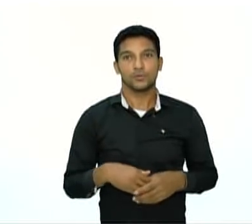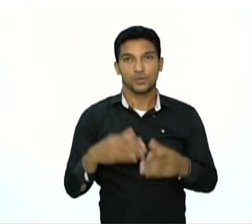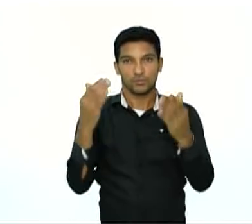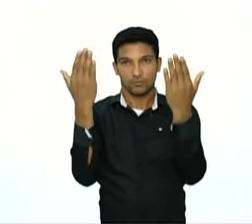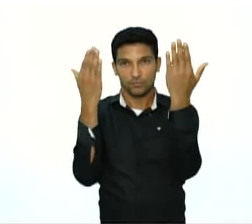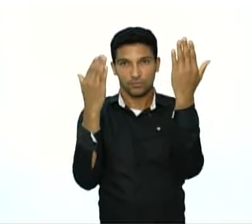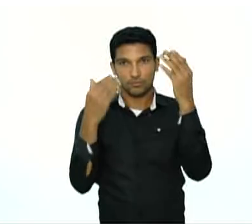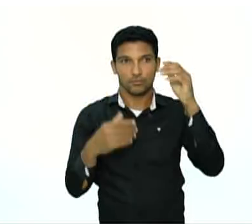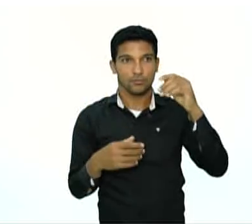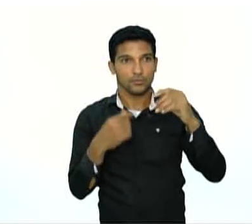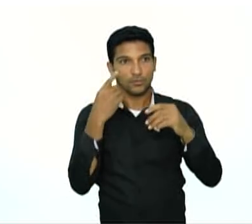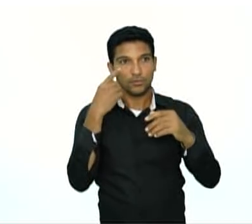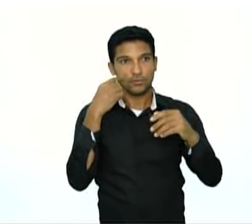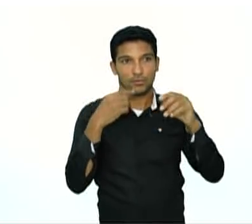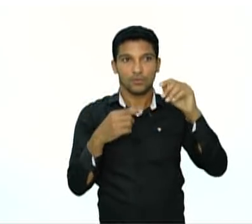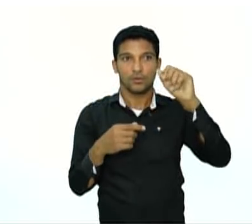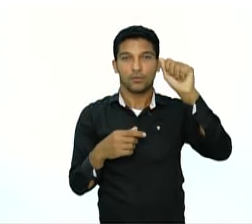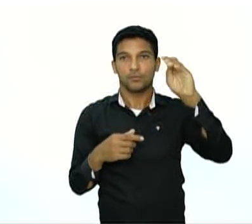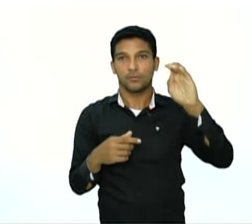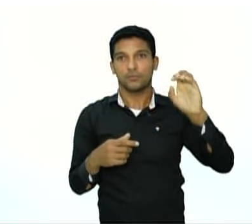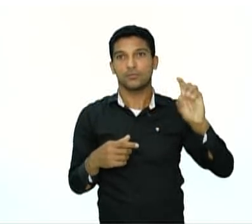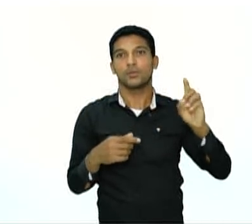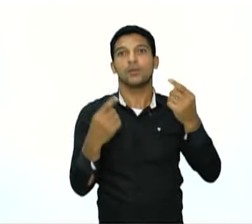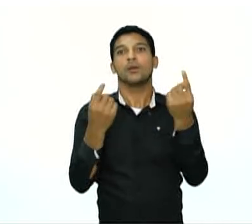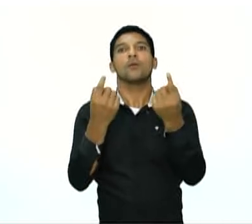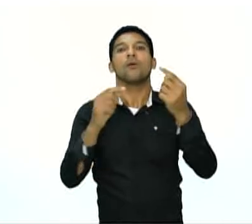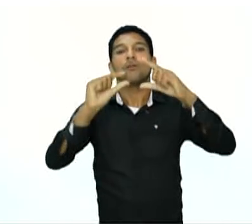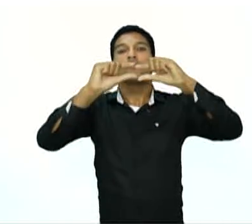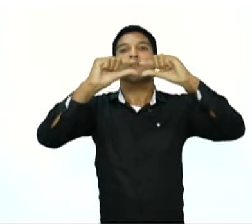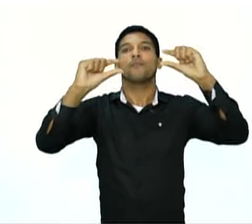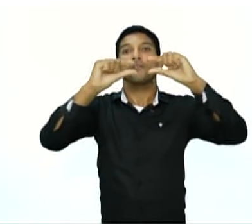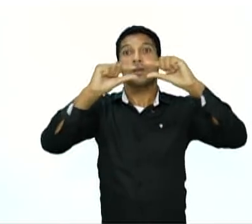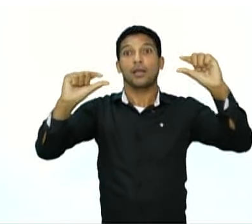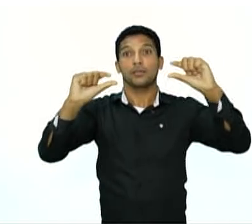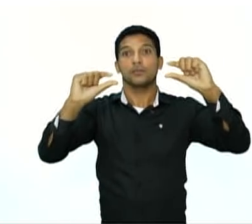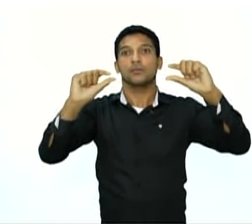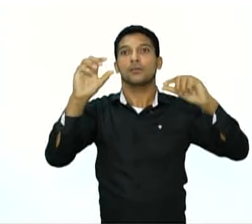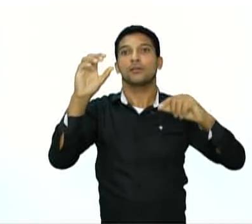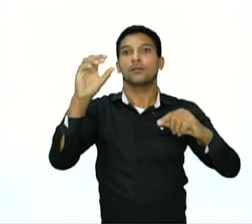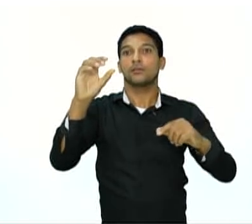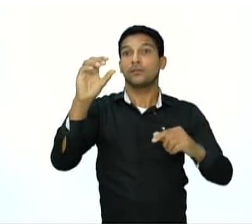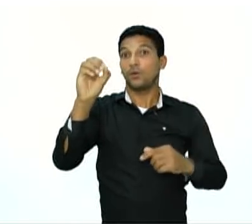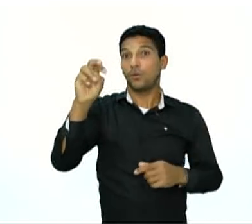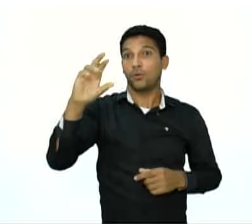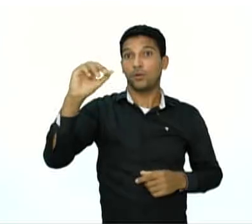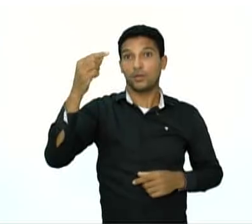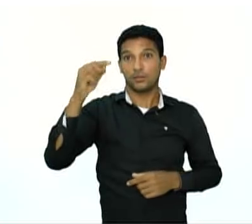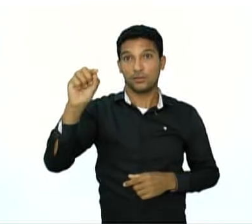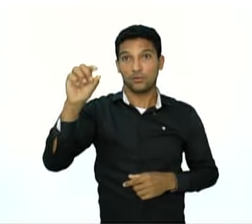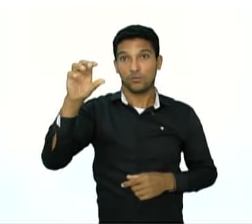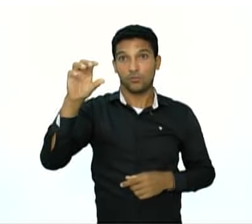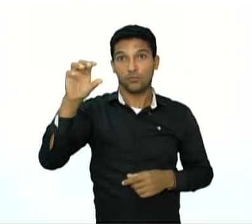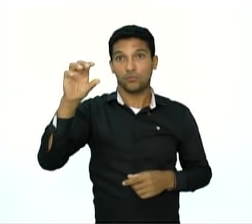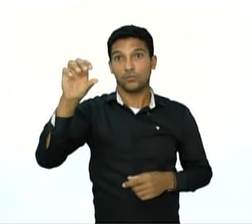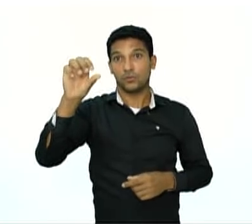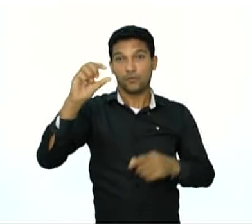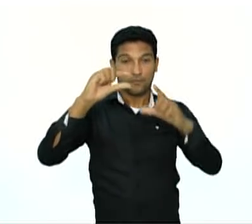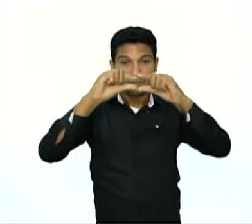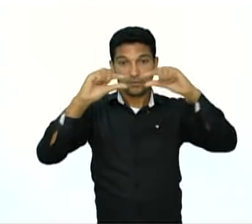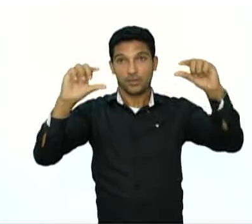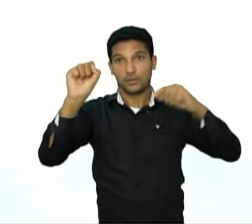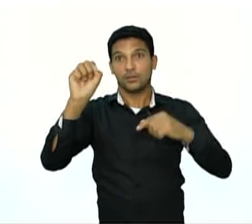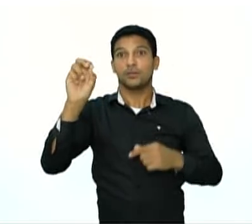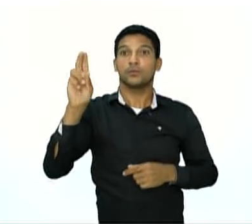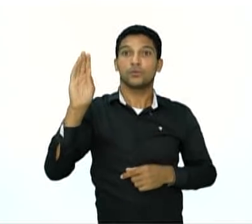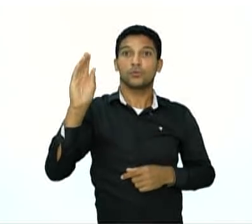enunciados abaixo, assinar a oração subordinada substantiva predicativa. Até para eles entenderem que não é